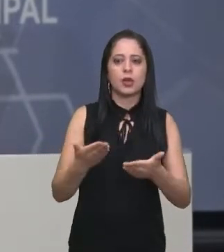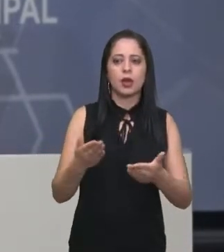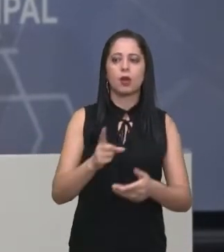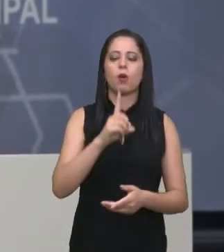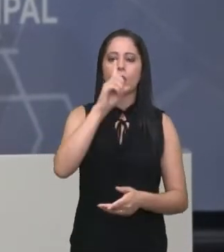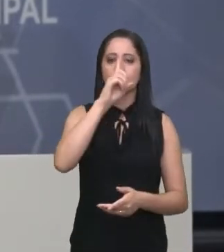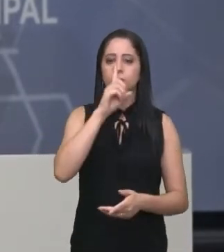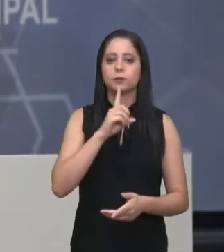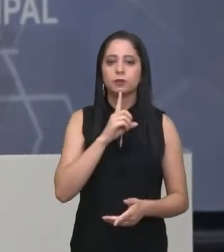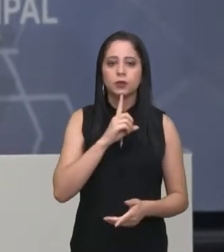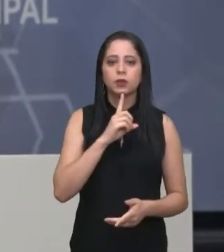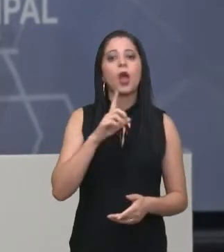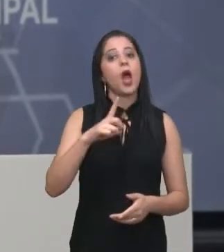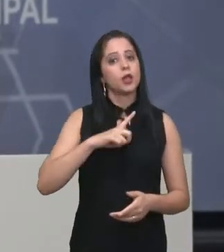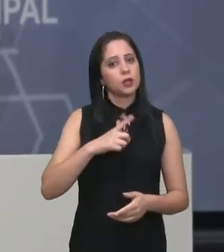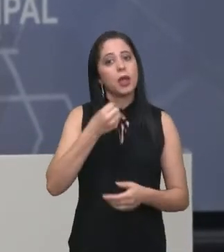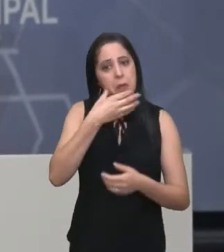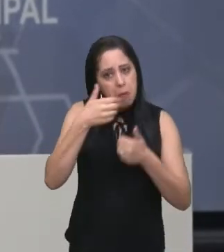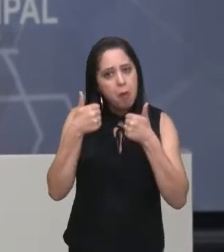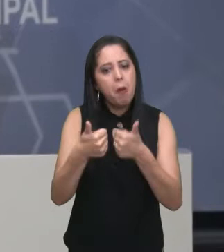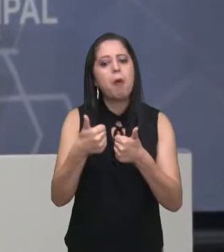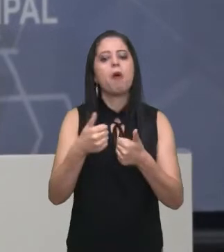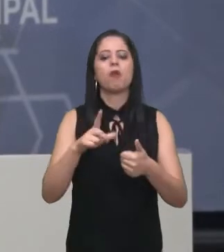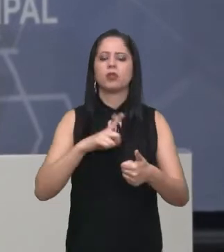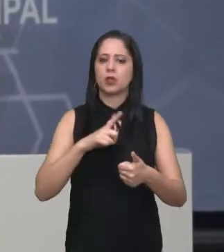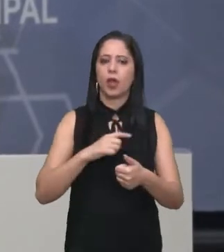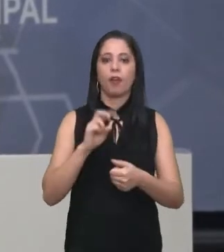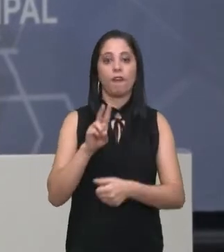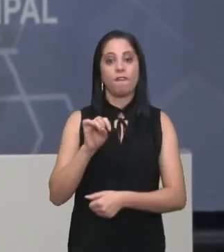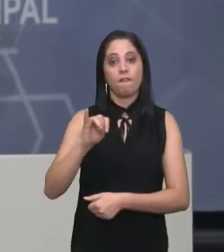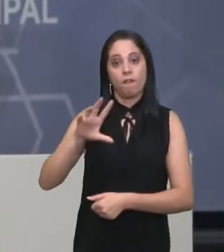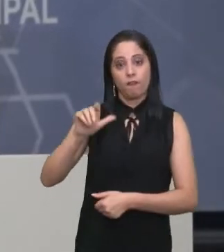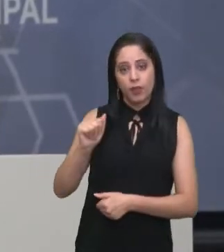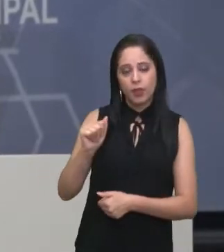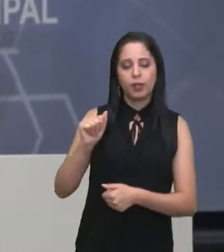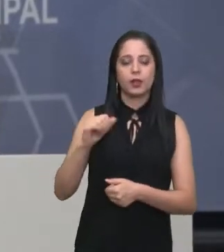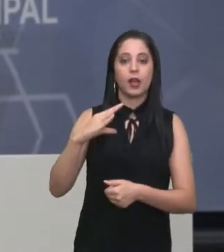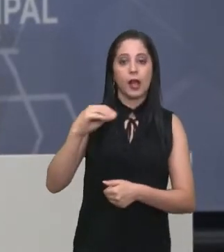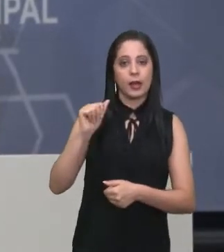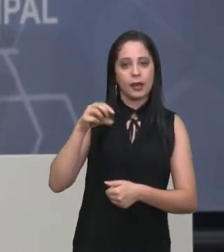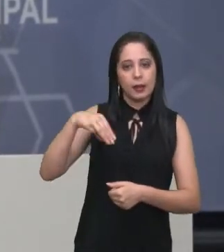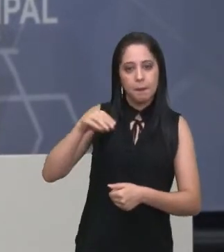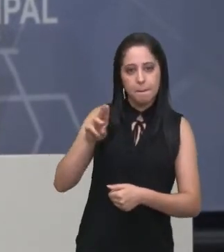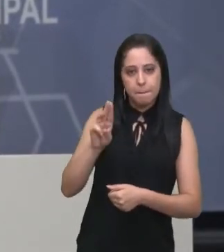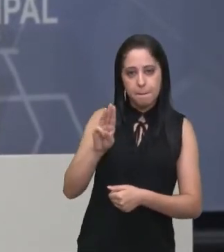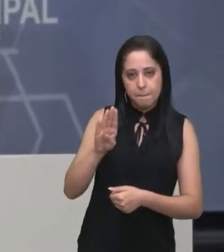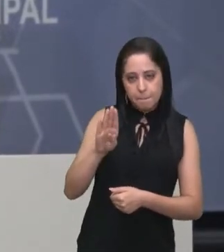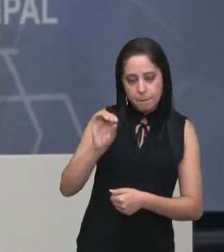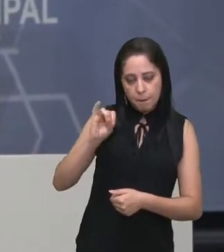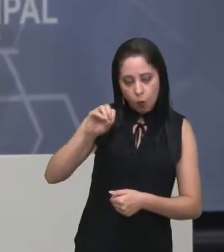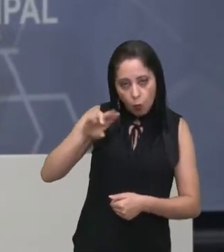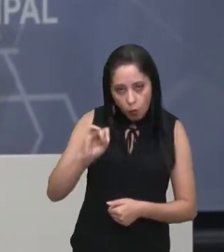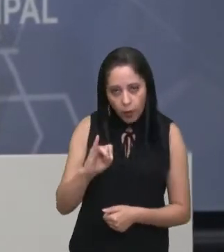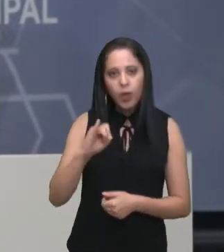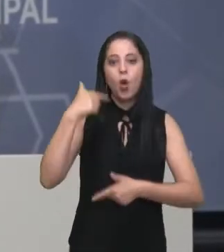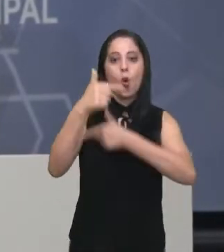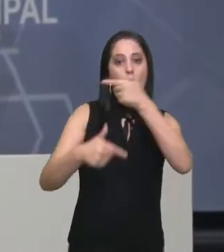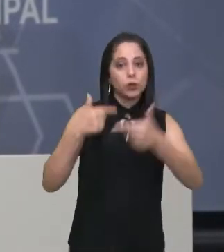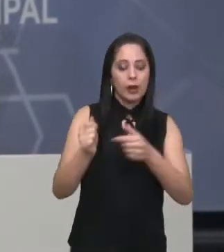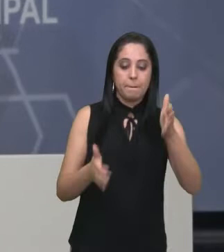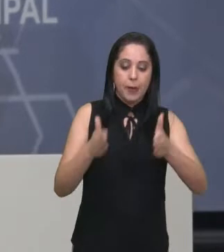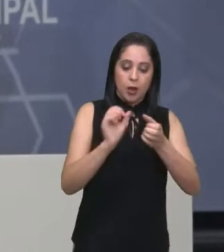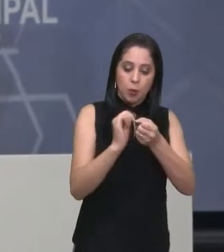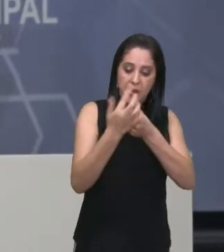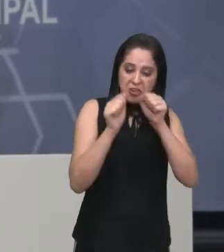boas aqui na cidade. A Via Cambuí, o Hospital Retaguarda, o trabalho na pandemia foi um